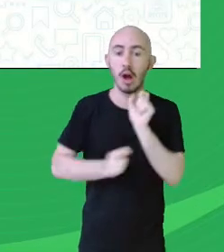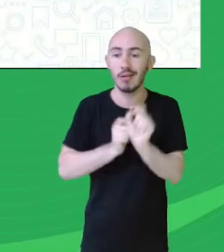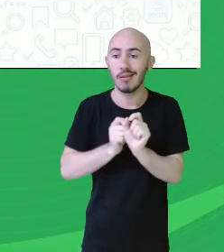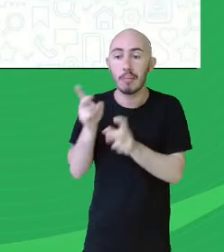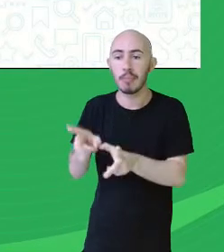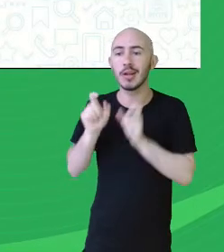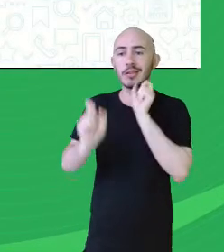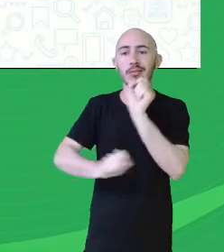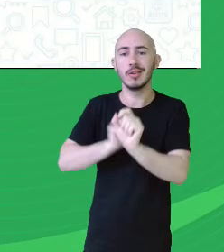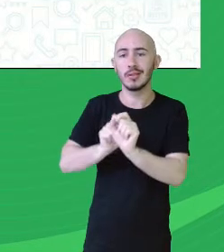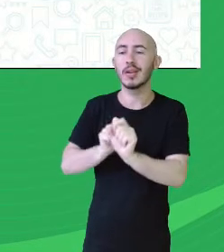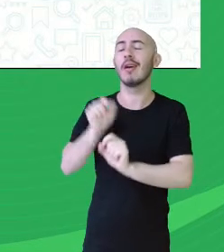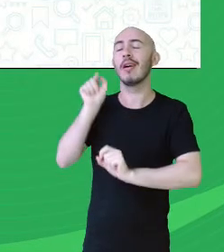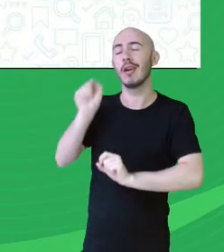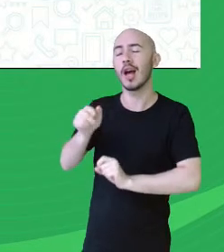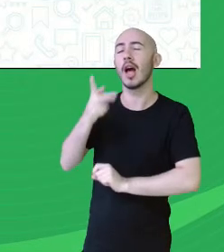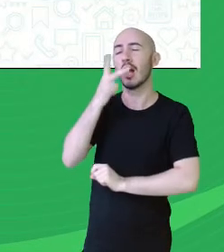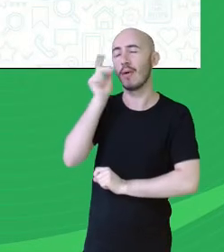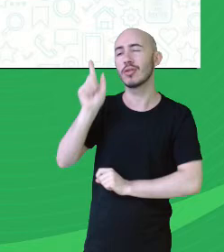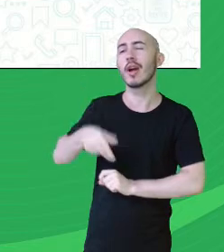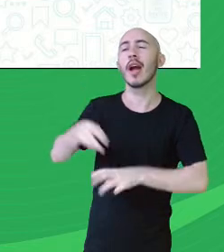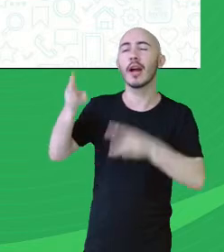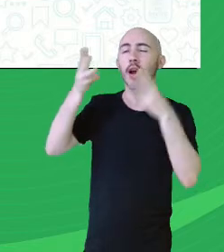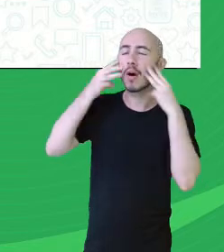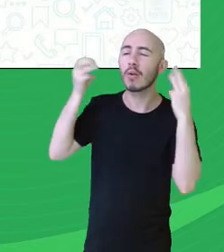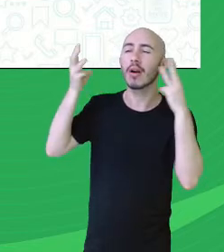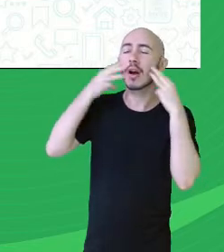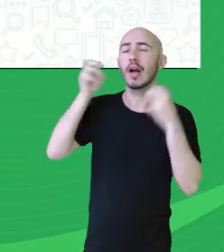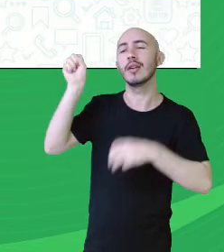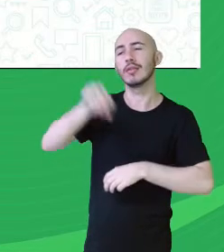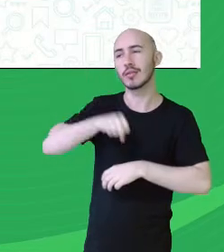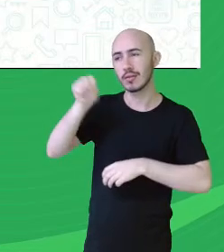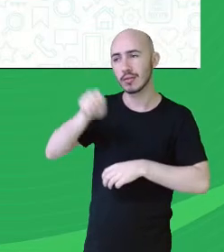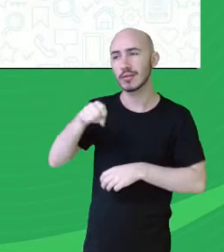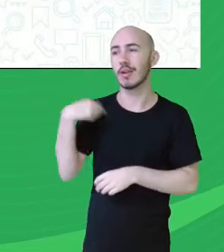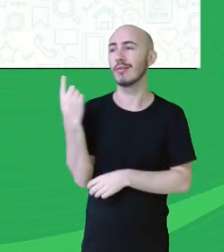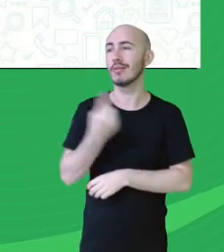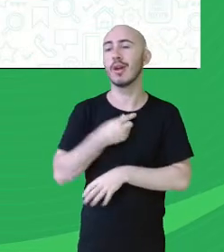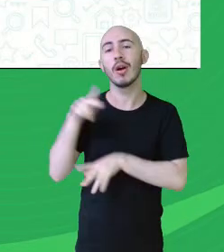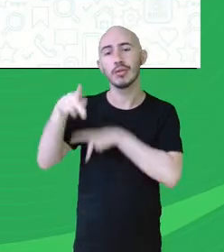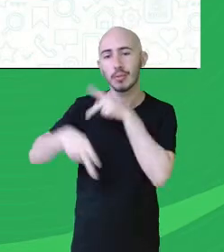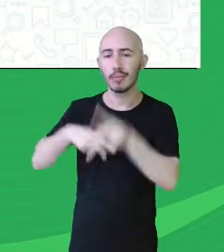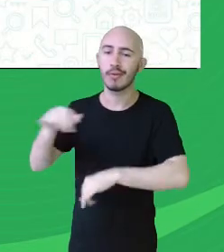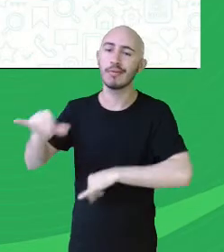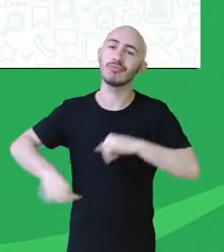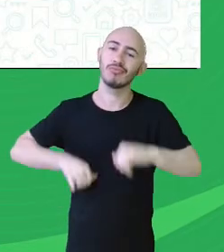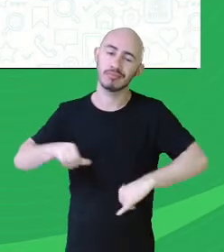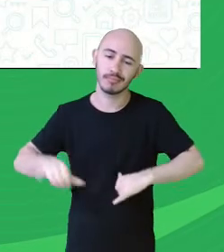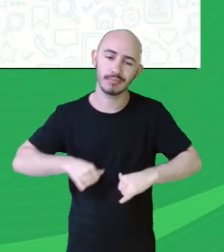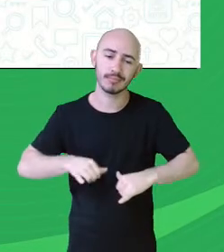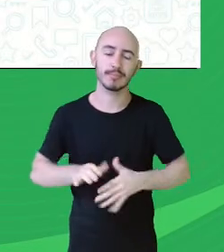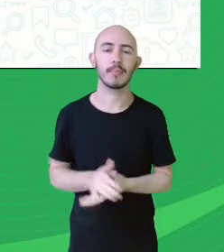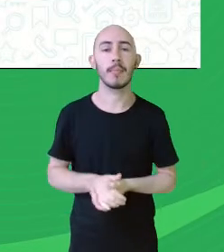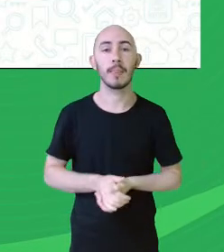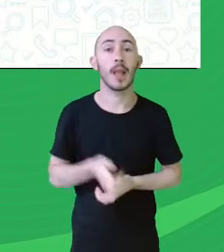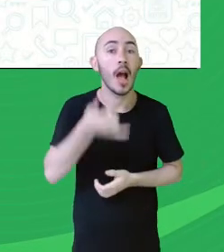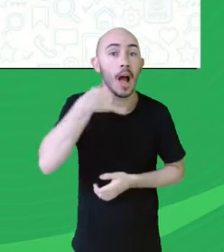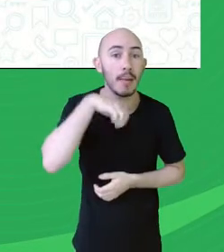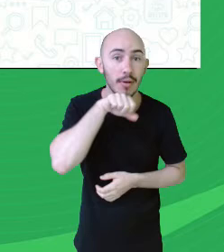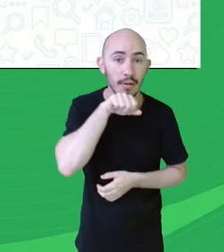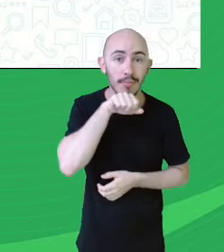ser o famoso gato que tamanha destruição faz no nosso povo. A mamãe